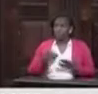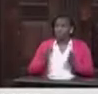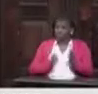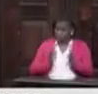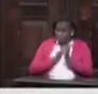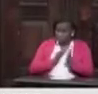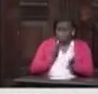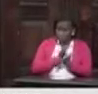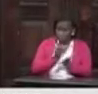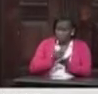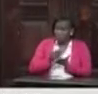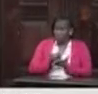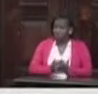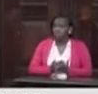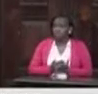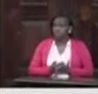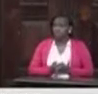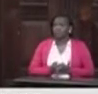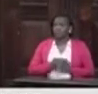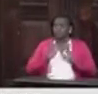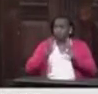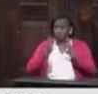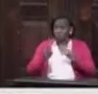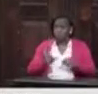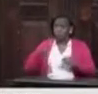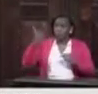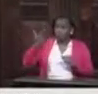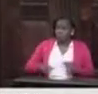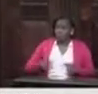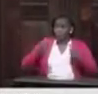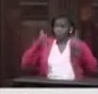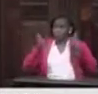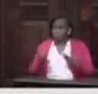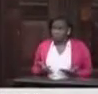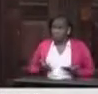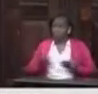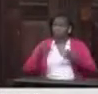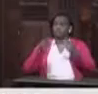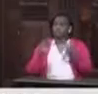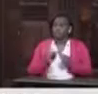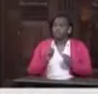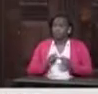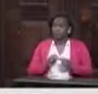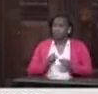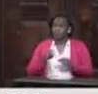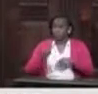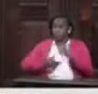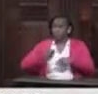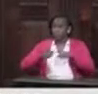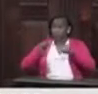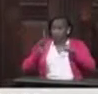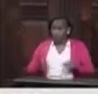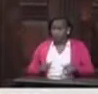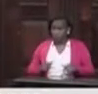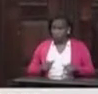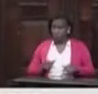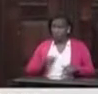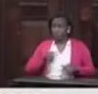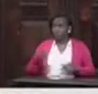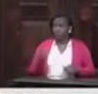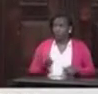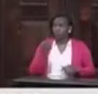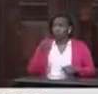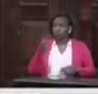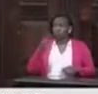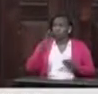draconiana. Tudo isso é colocado, mais uma vez, para fazer com que o servidor público seja o